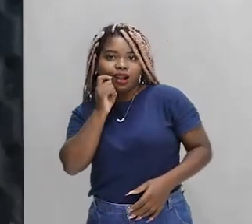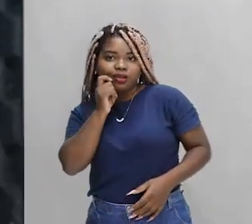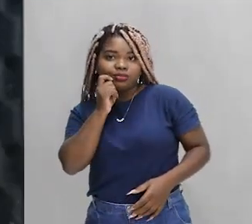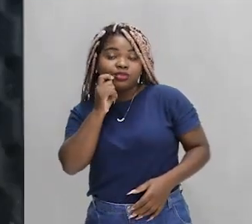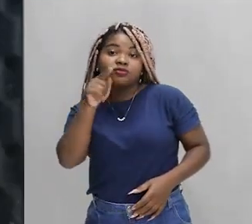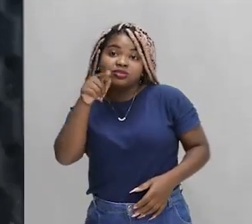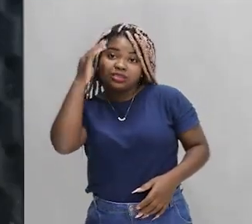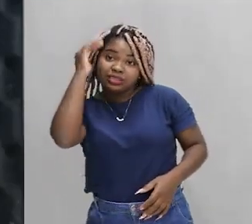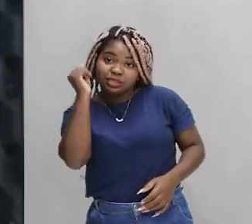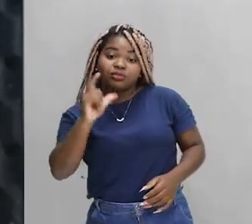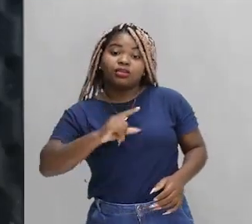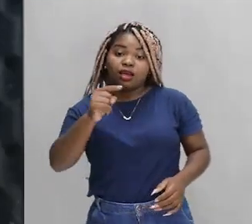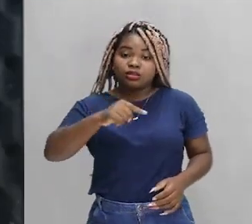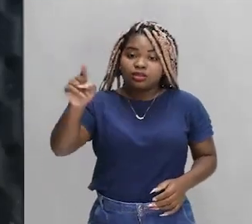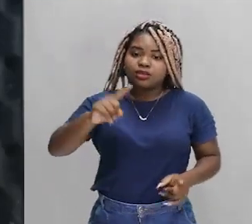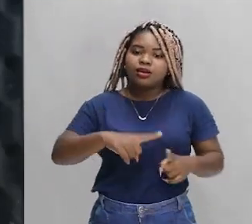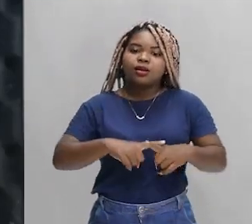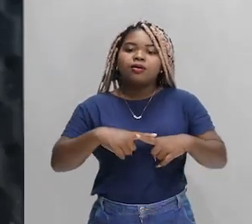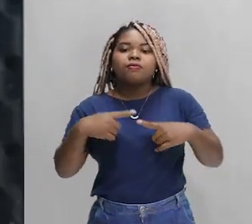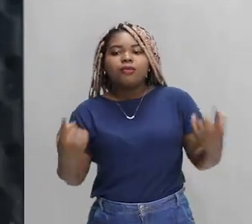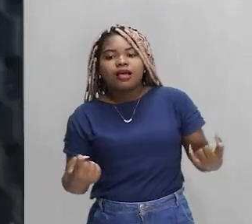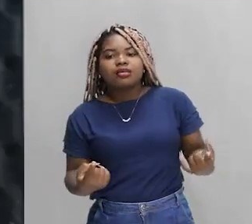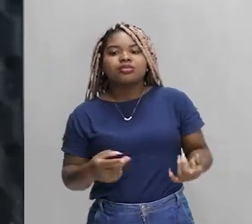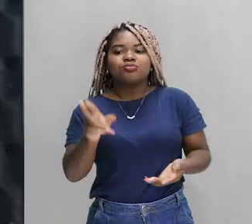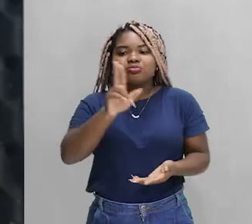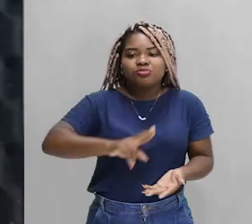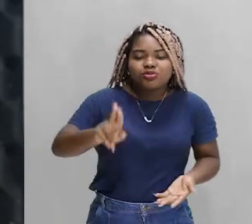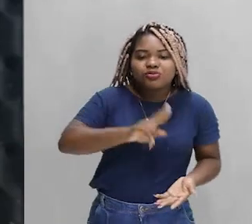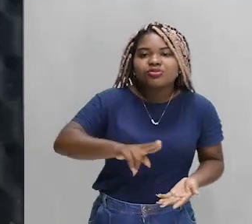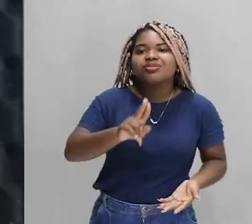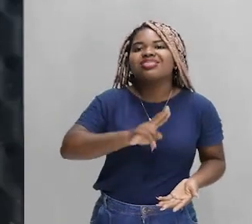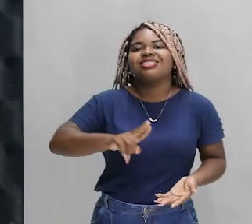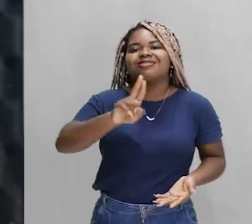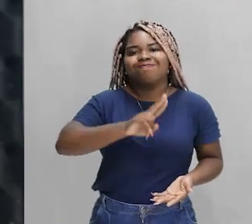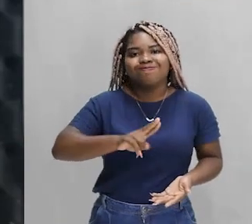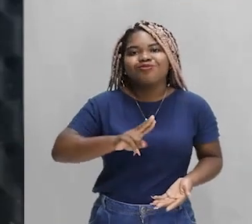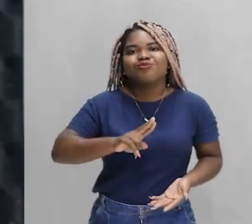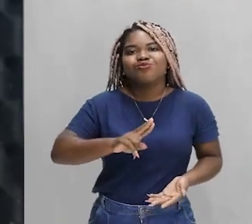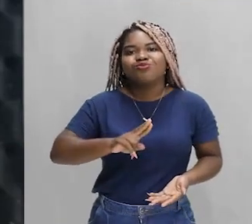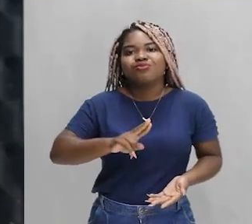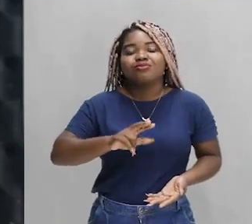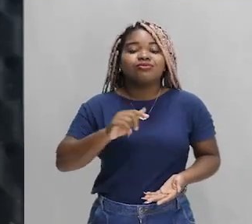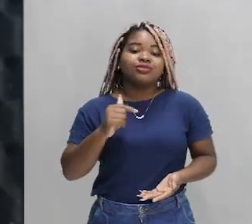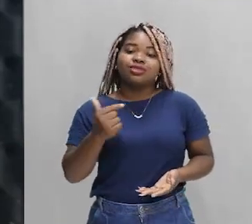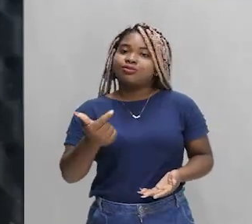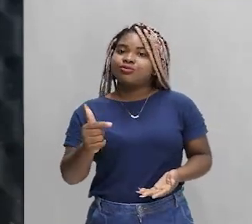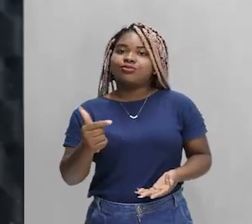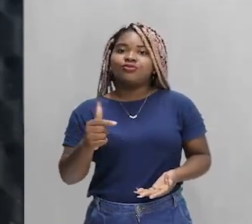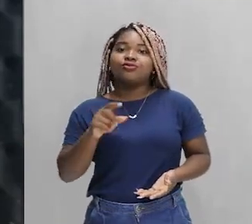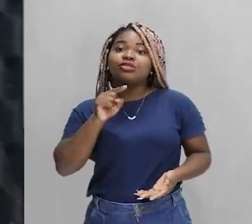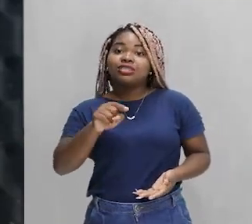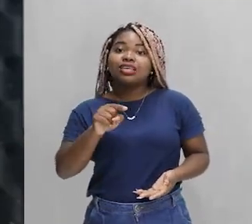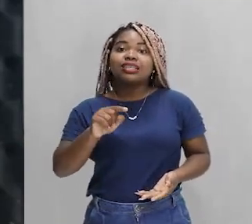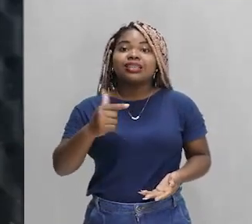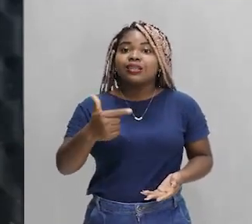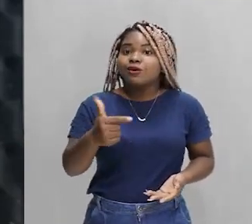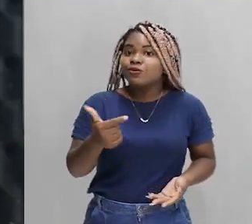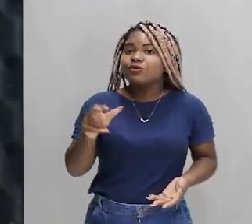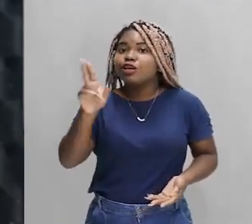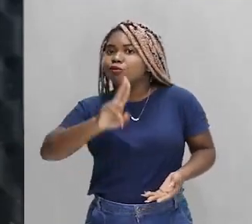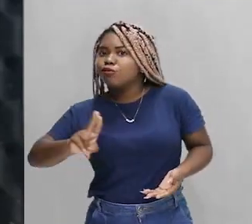acento, mas por mania, por correria, por pressa, acabam não acentuando as palavras. Ou por, às